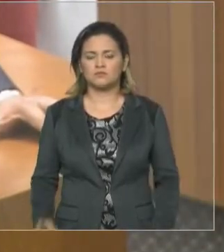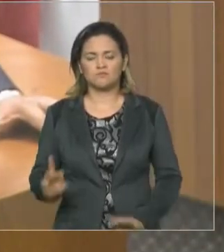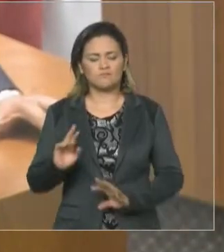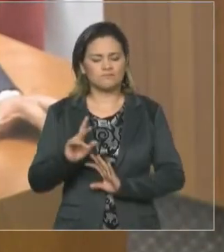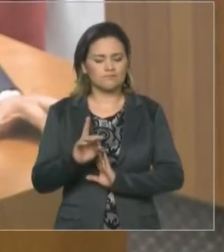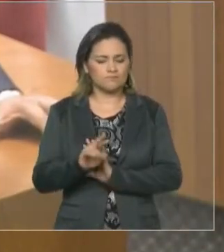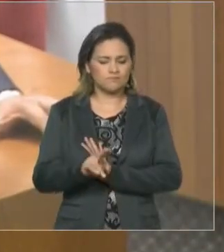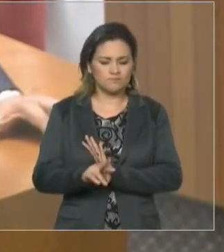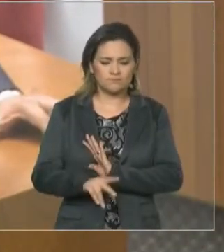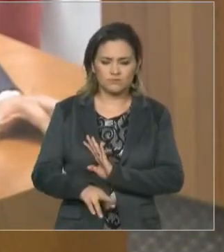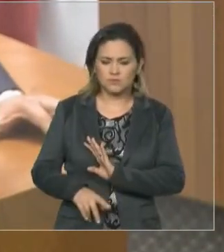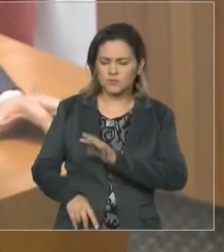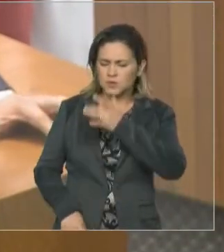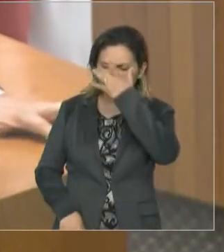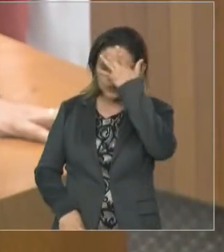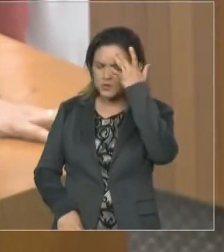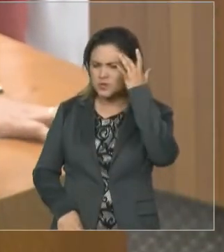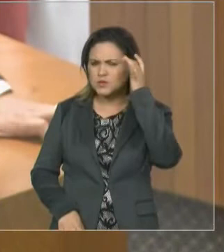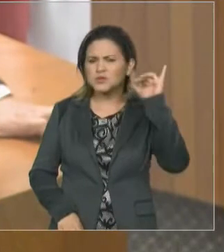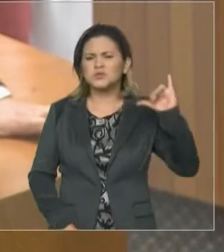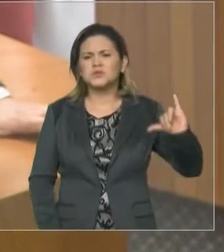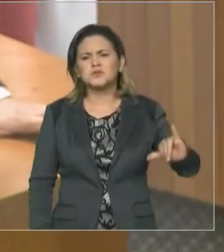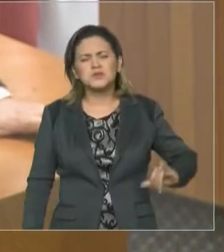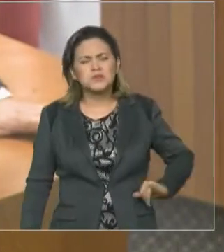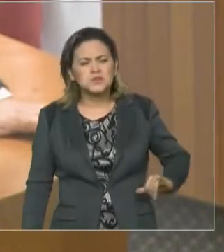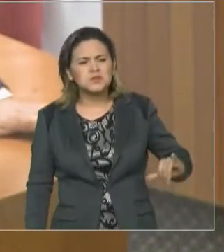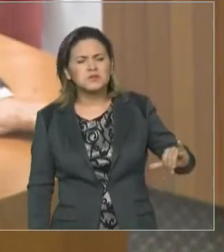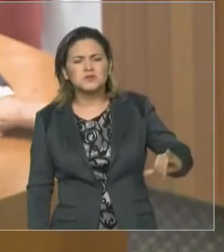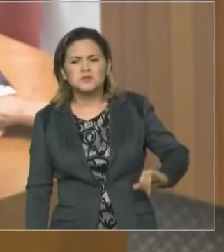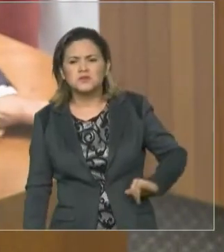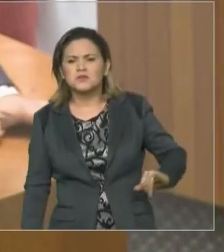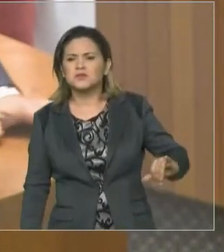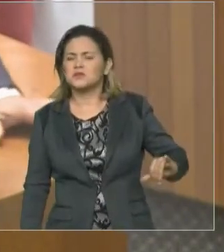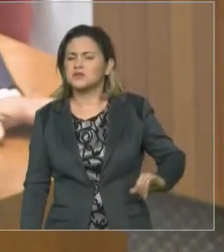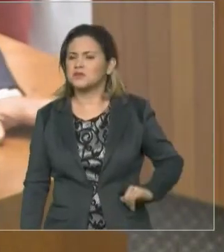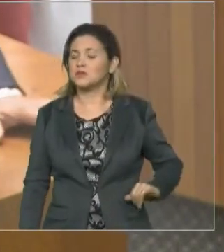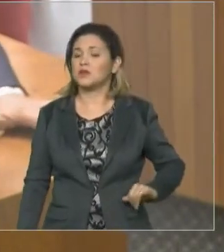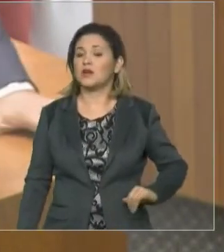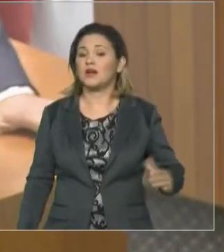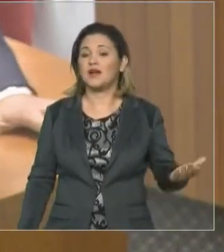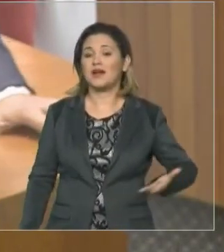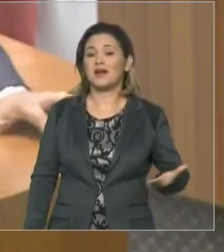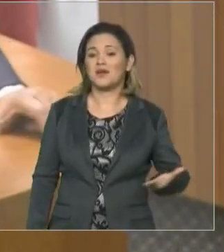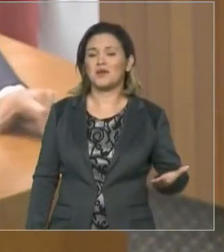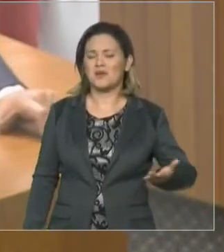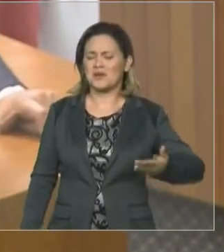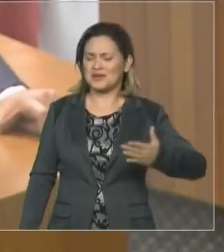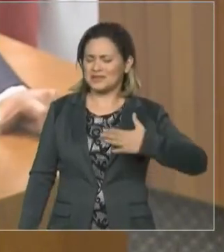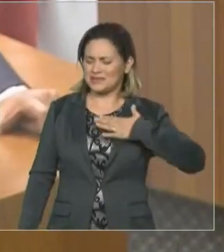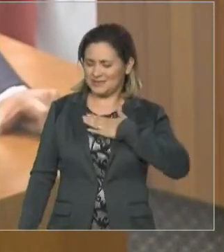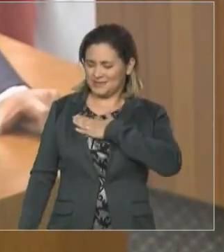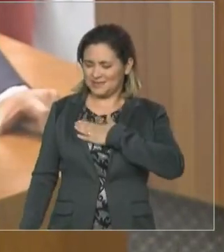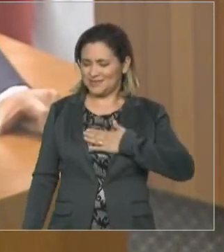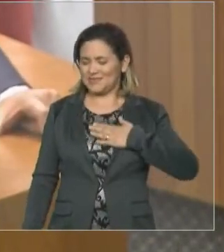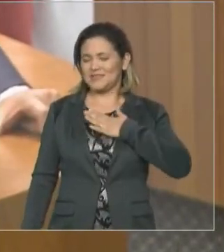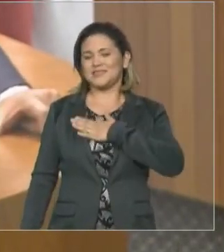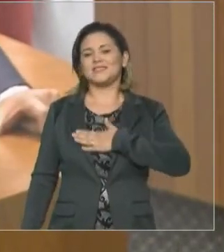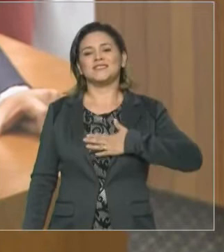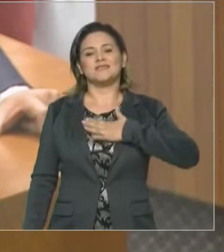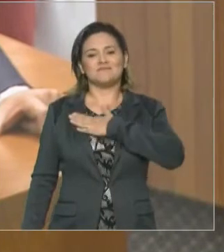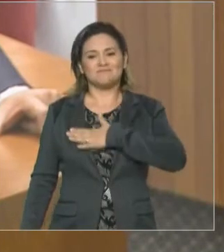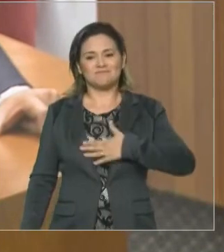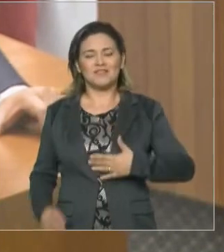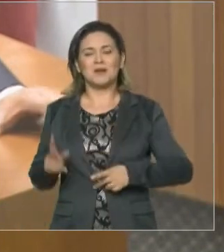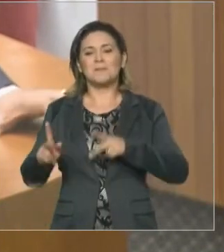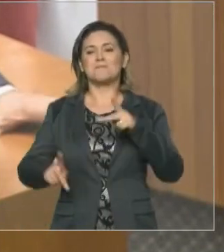pessoas sofrendo, vem ali uma alegria que traz de volta o sorriso da cidade.